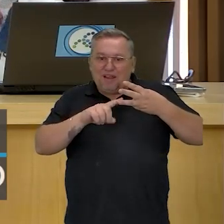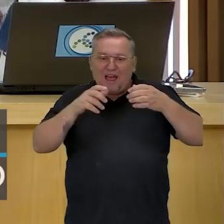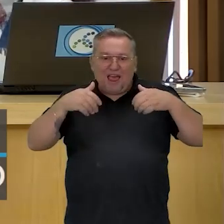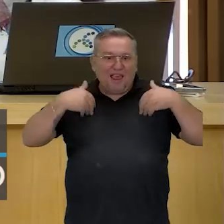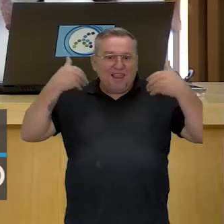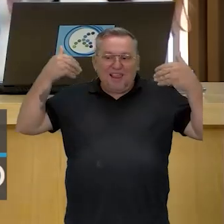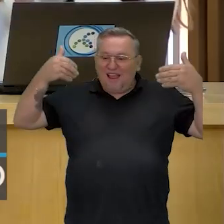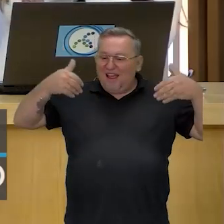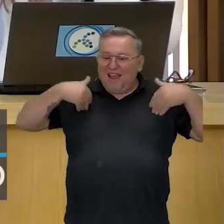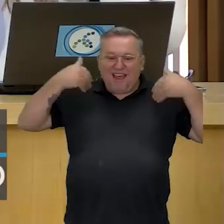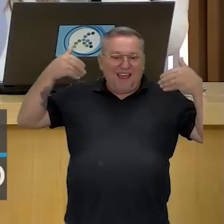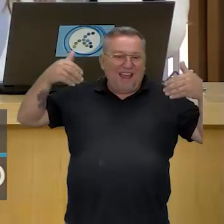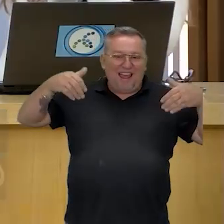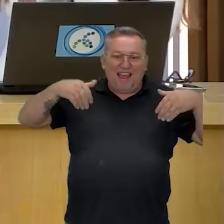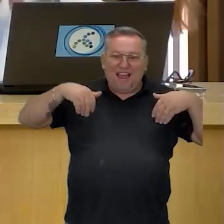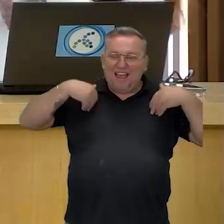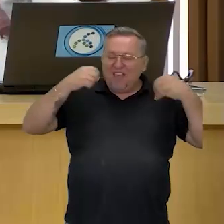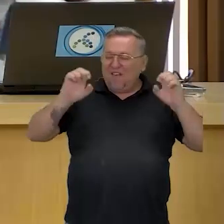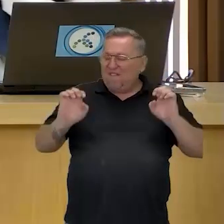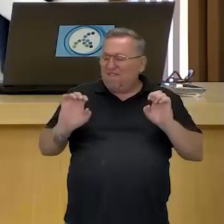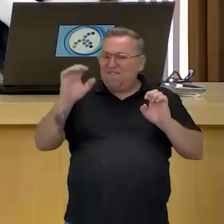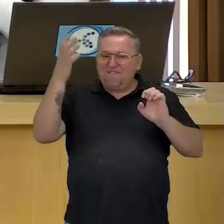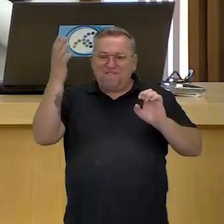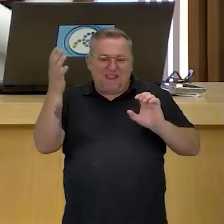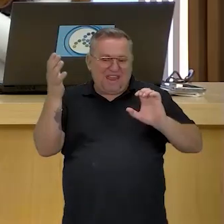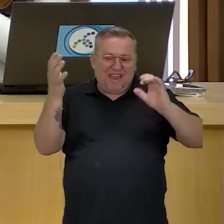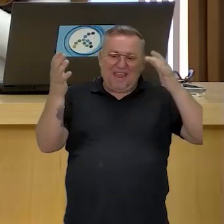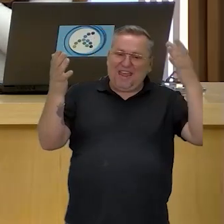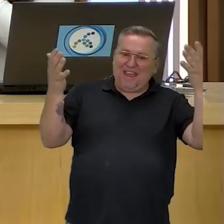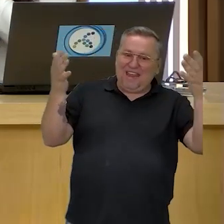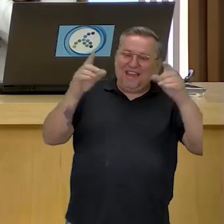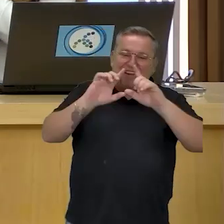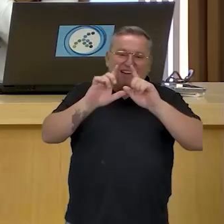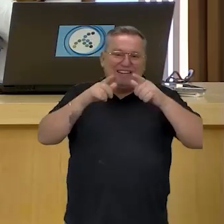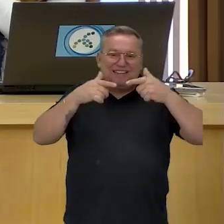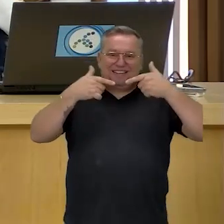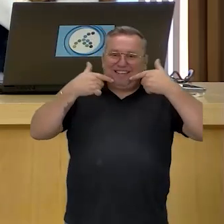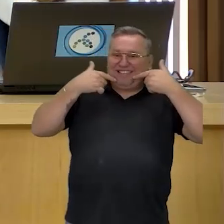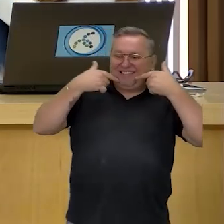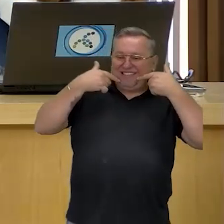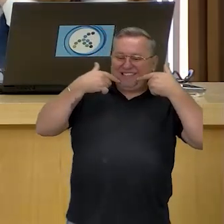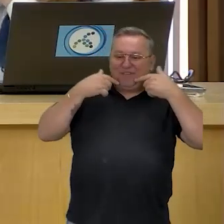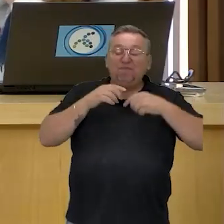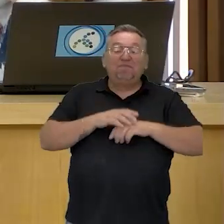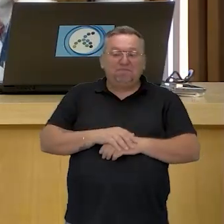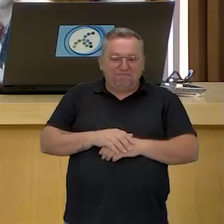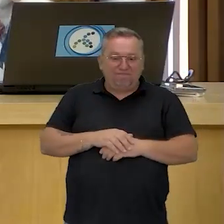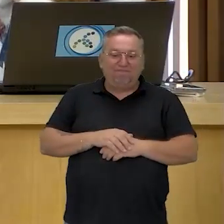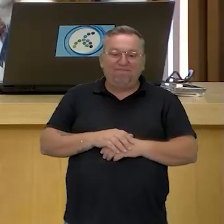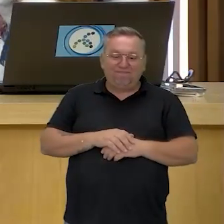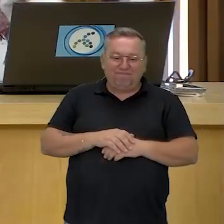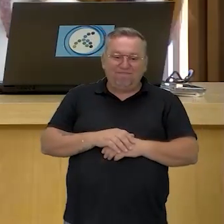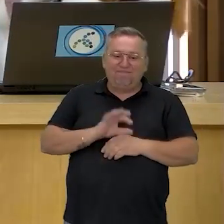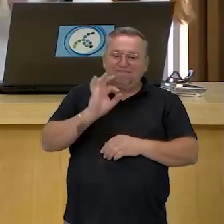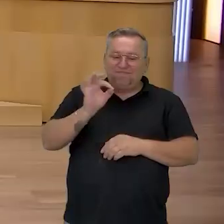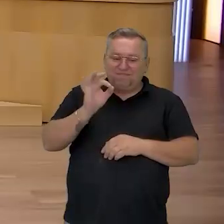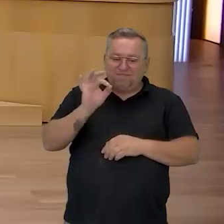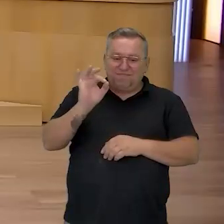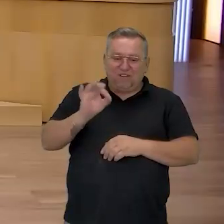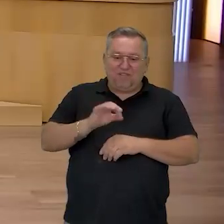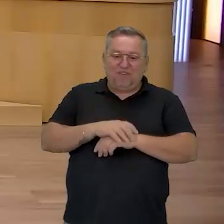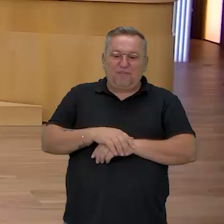alegre, farreiro, sabe? Faz festa por tudo. Eu acho que eu diria essas 3. Felizão, mandou bem.